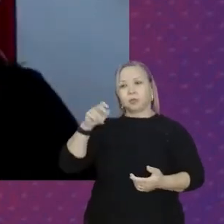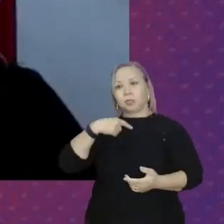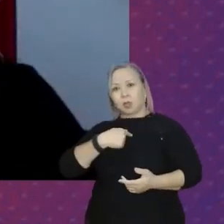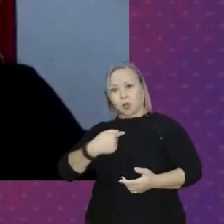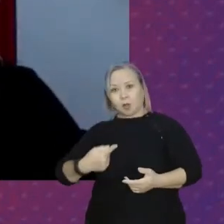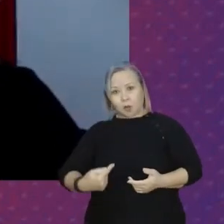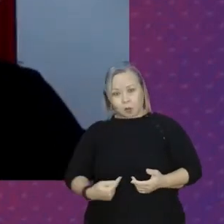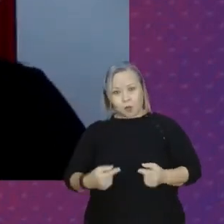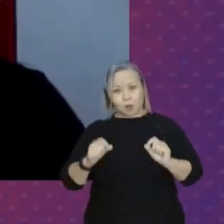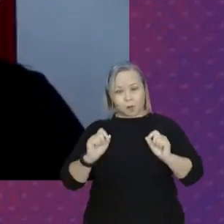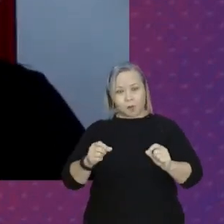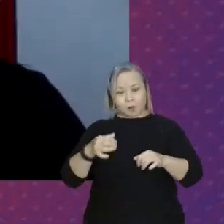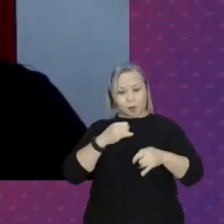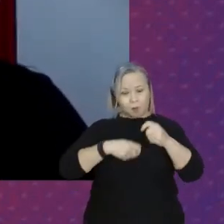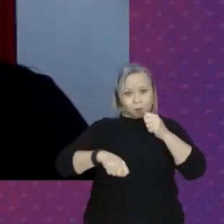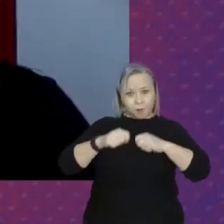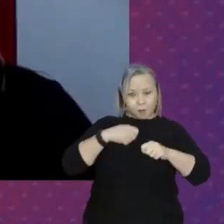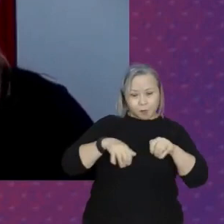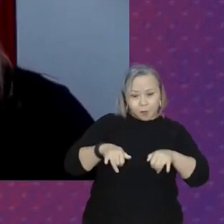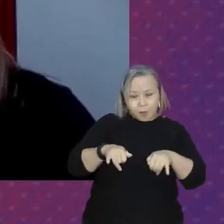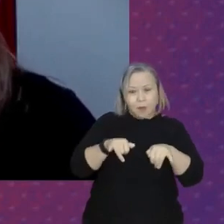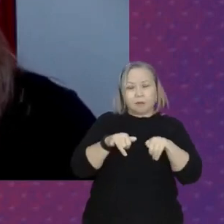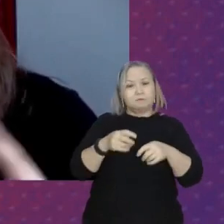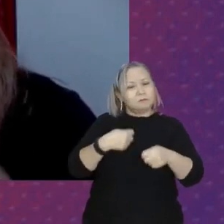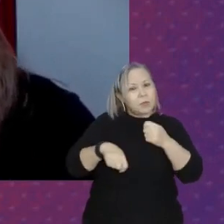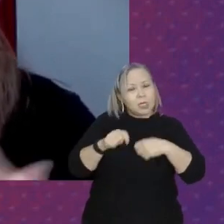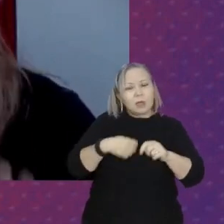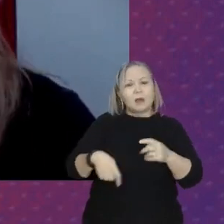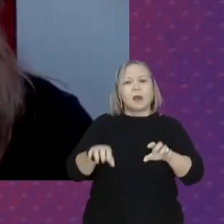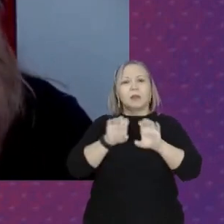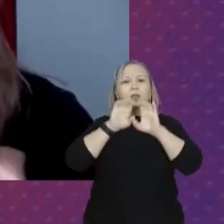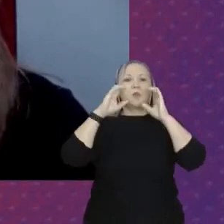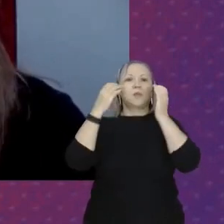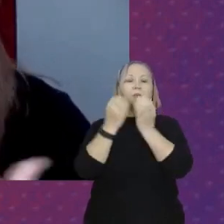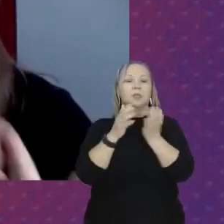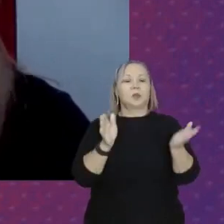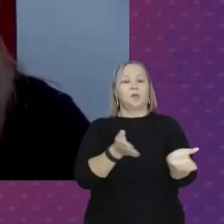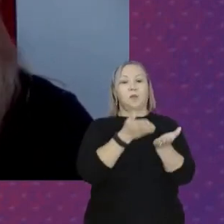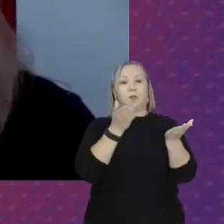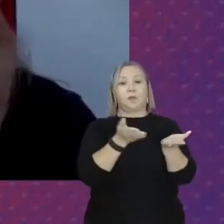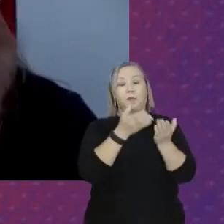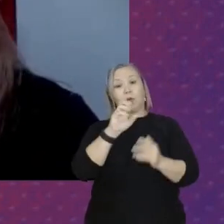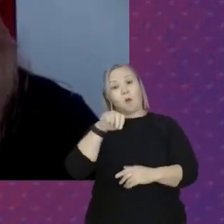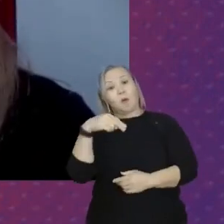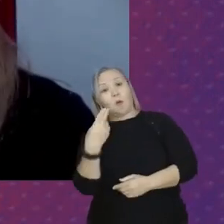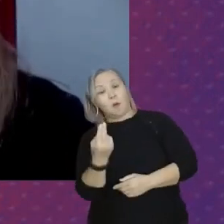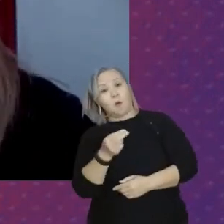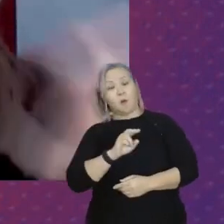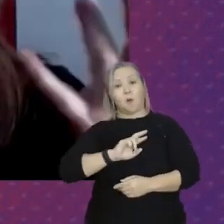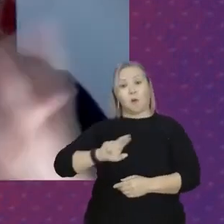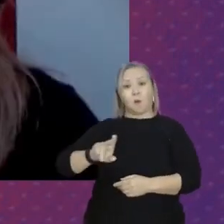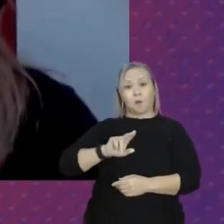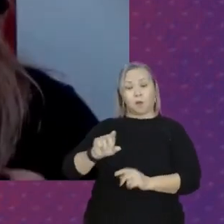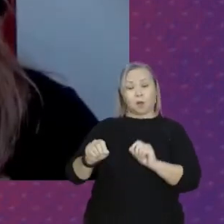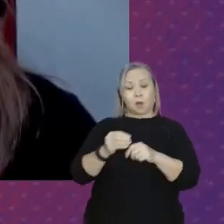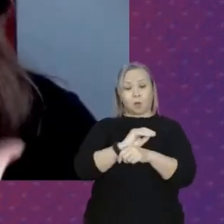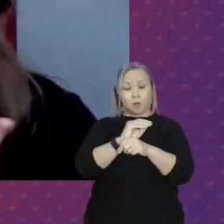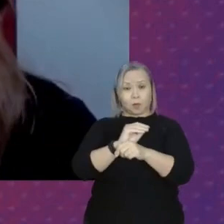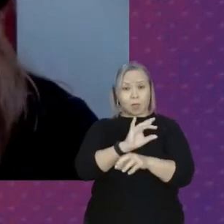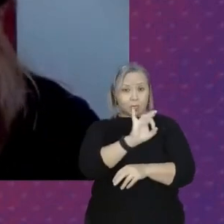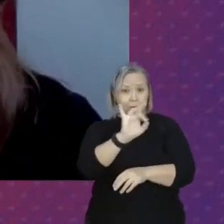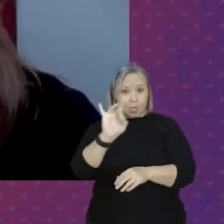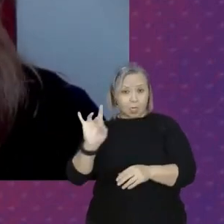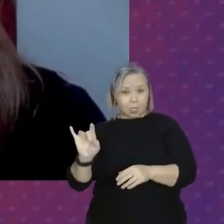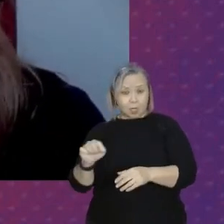o mercado, e também as comunidades, são provedores ou não do cuidado em cada um desses